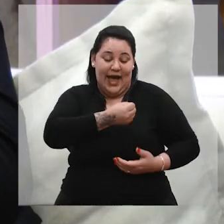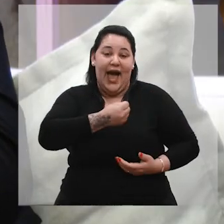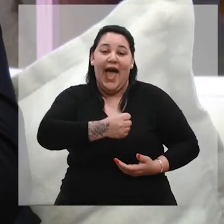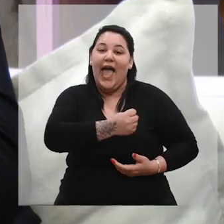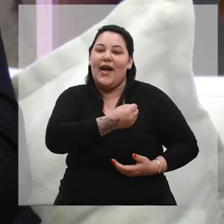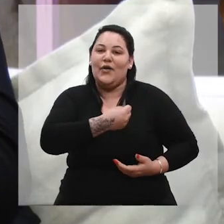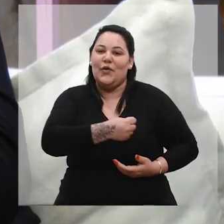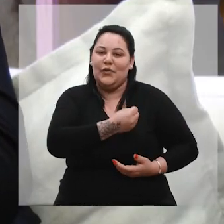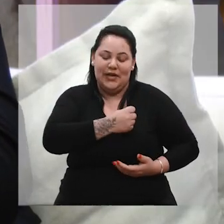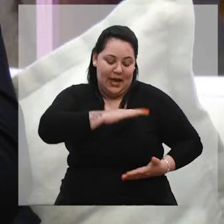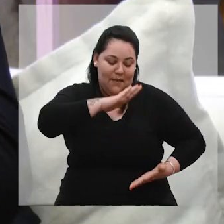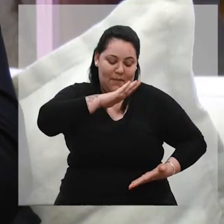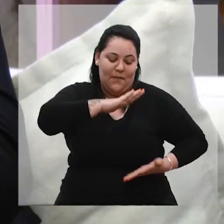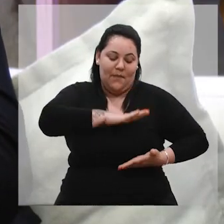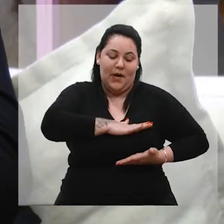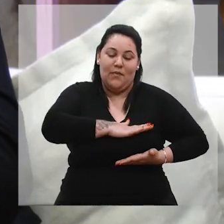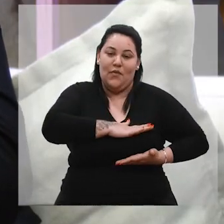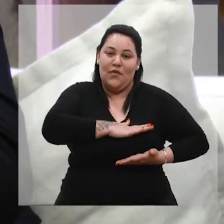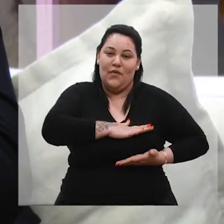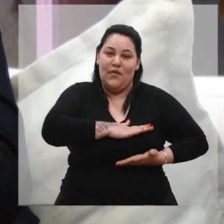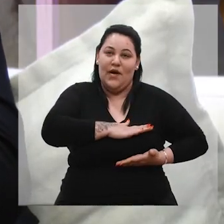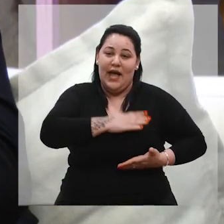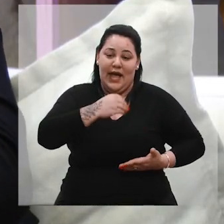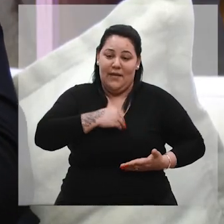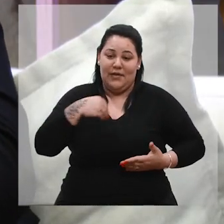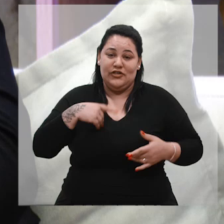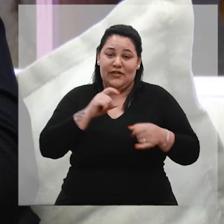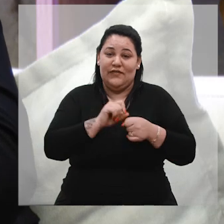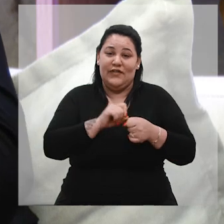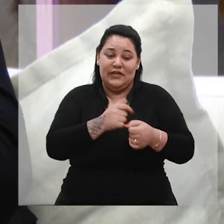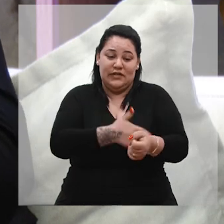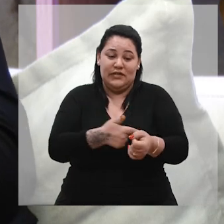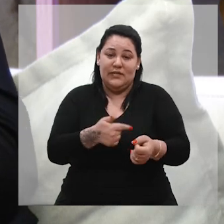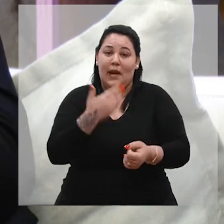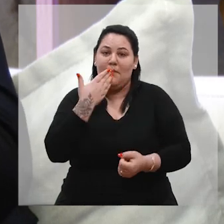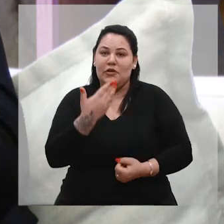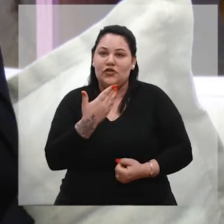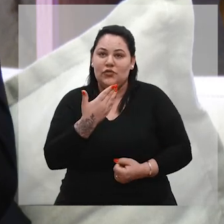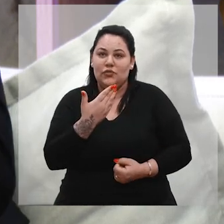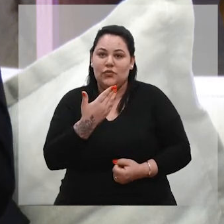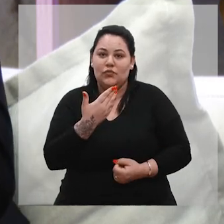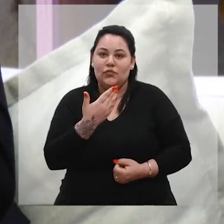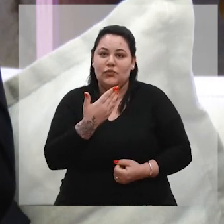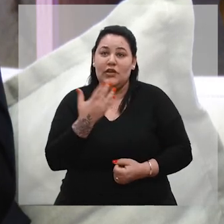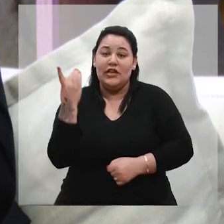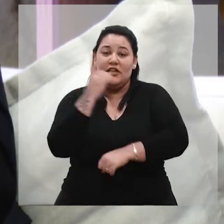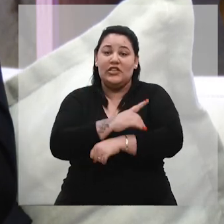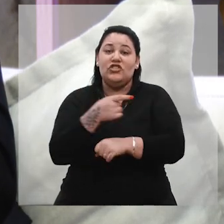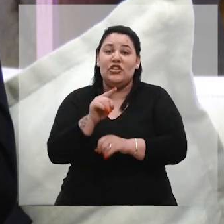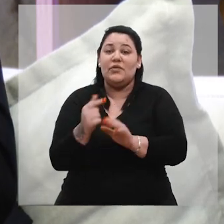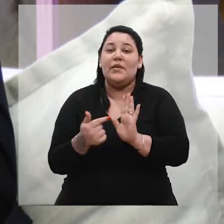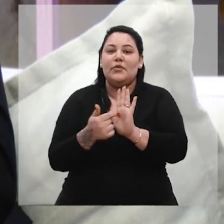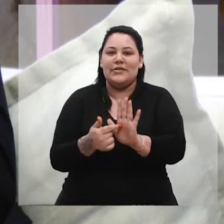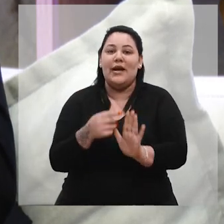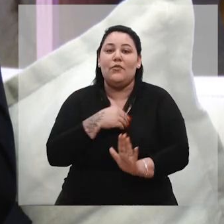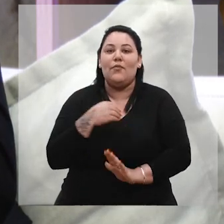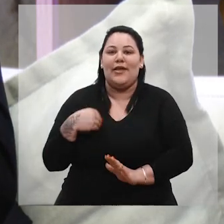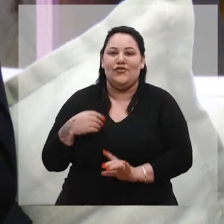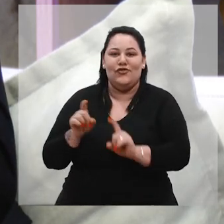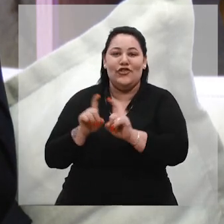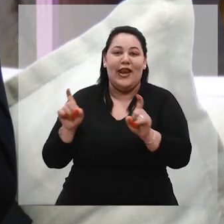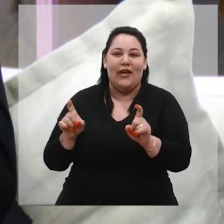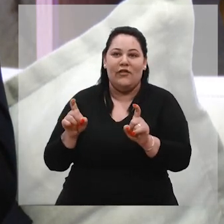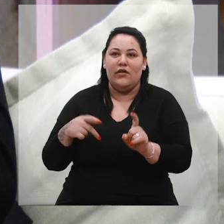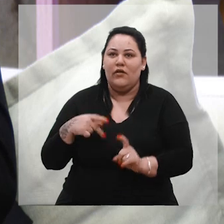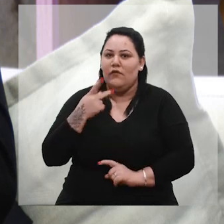a eco de mama e a mamografia, que a médica que me fez os exames, ela me pediu quando que eu iria mostrar os exames pro meu gineco,